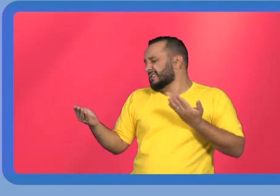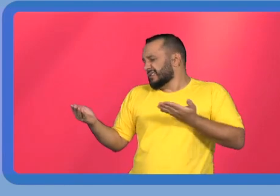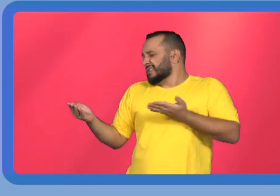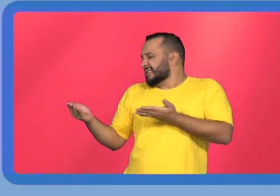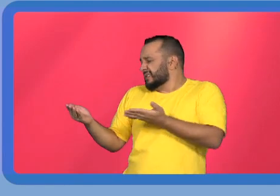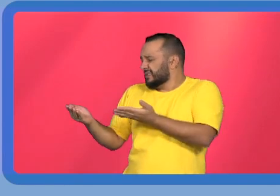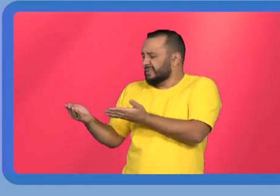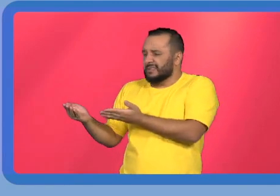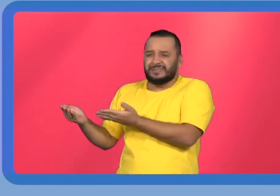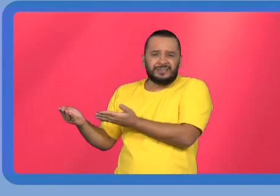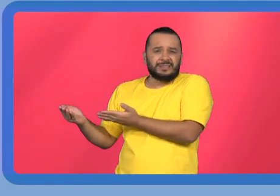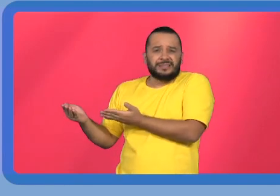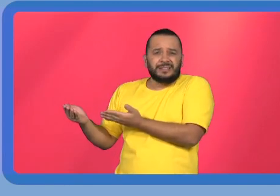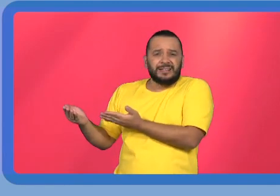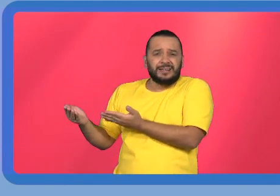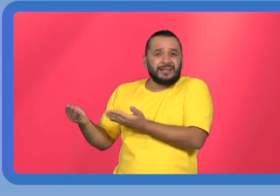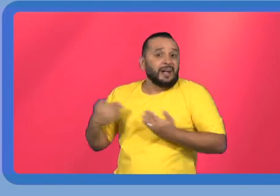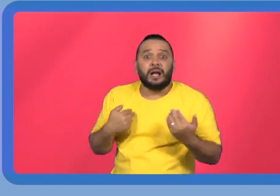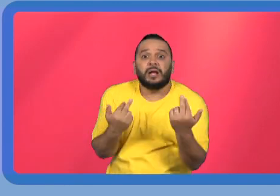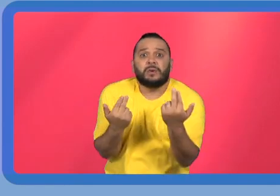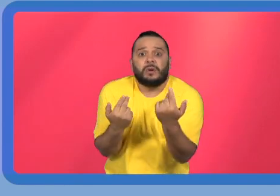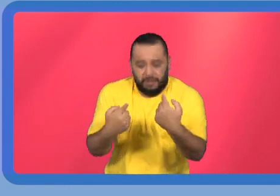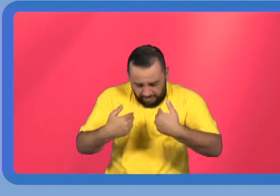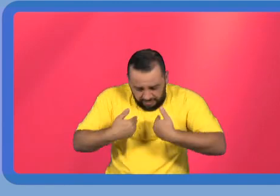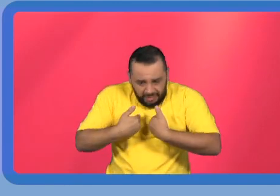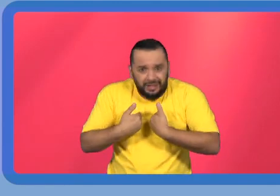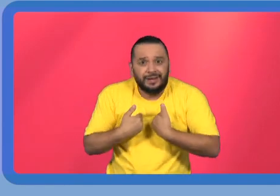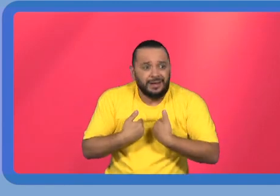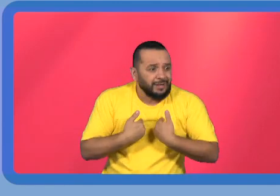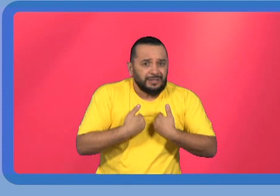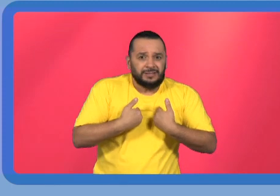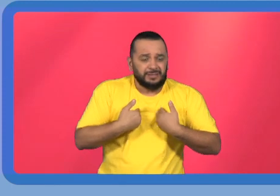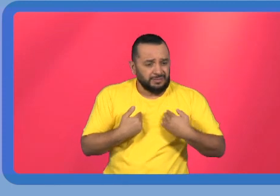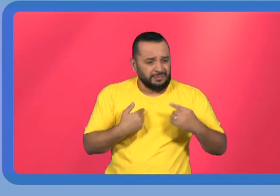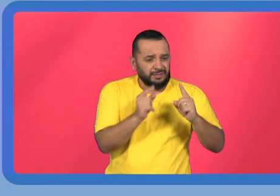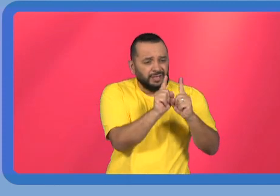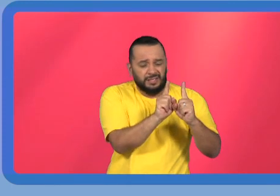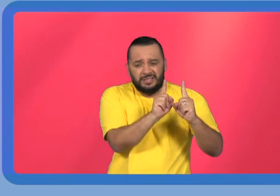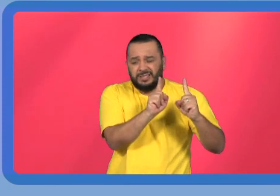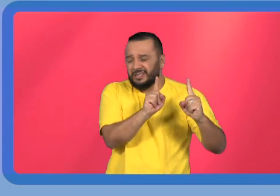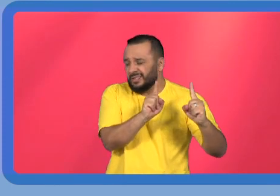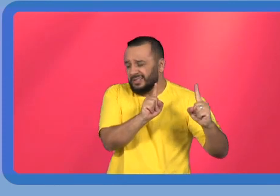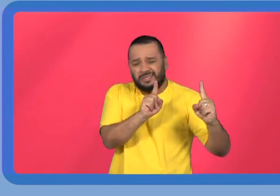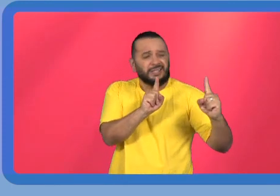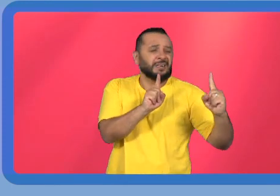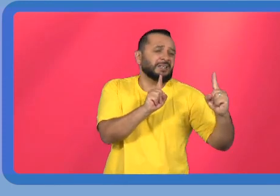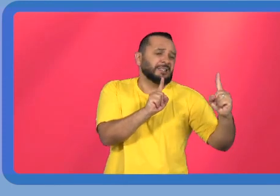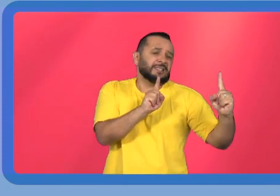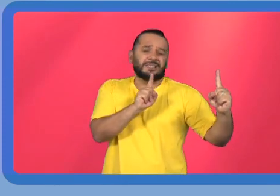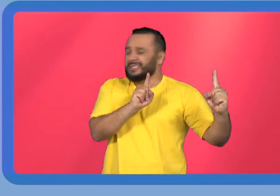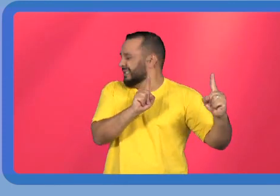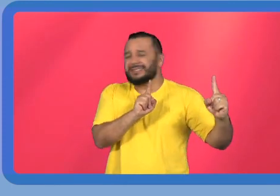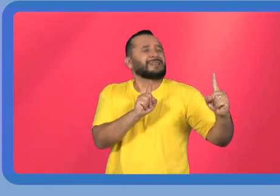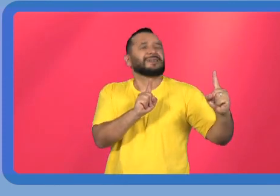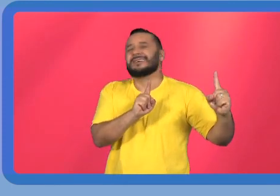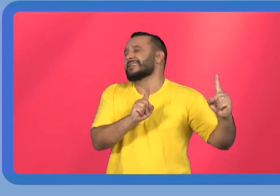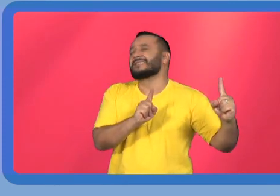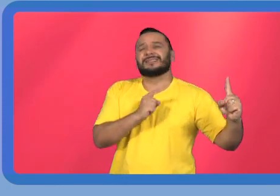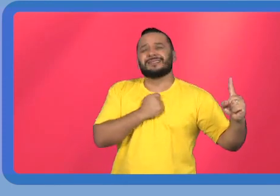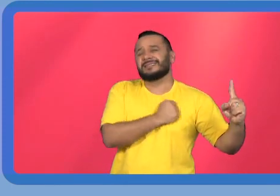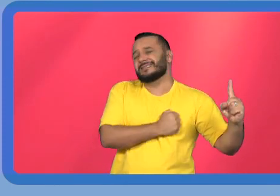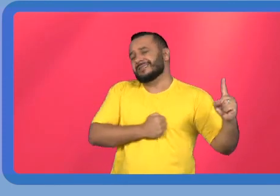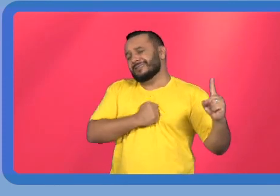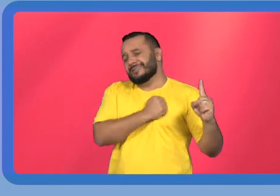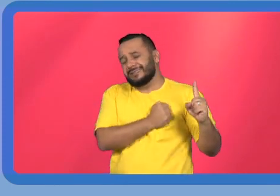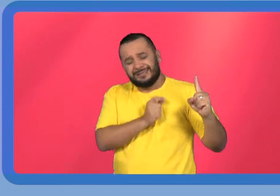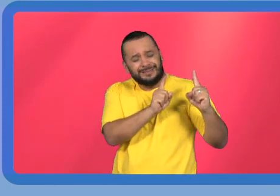viver fora d'água fria? Como poderei viver? Como poderei viver sem a